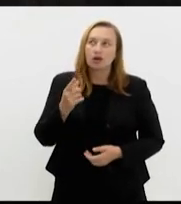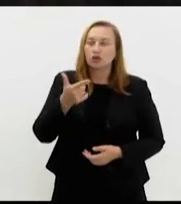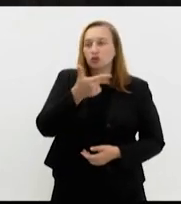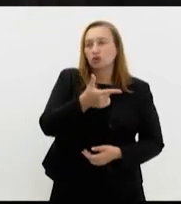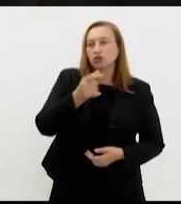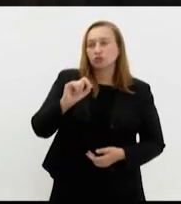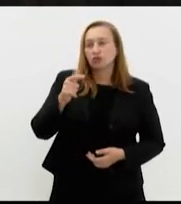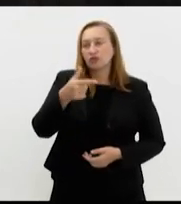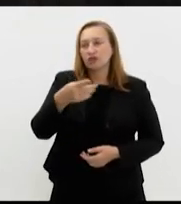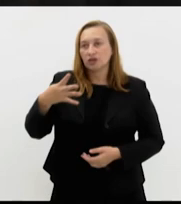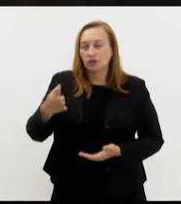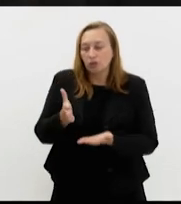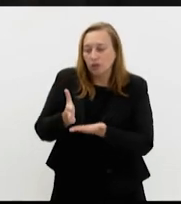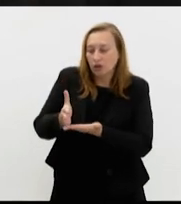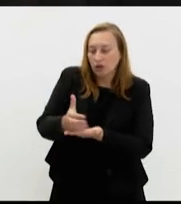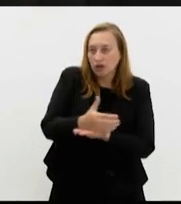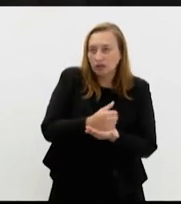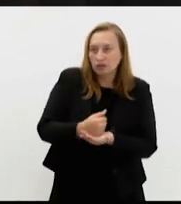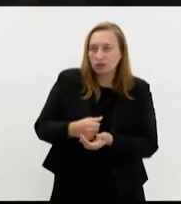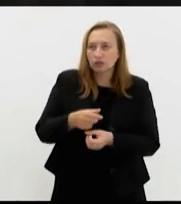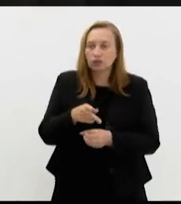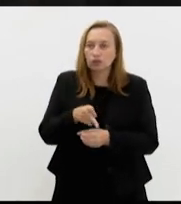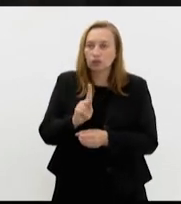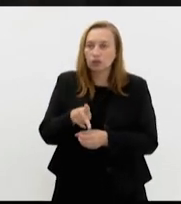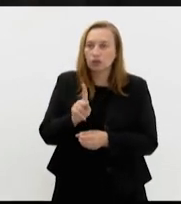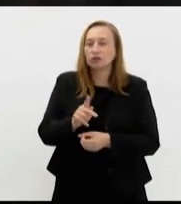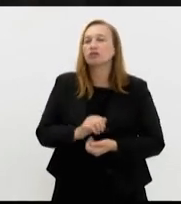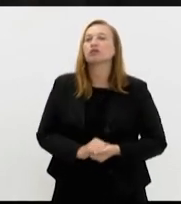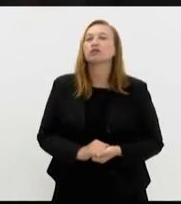a arrecadação de royalties e participação especial